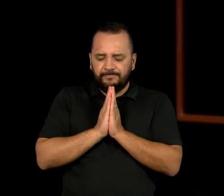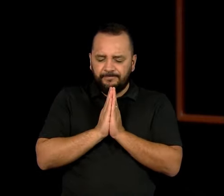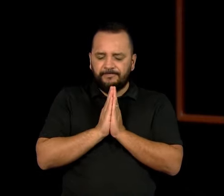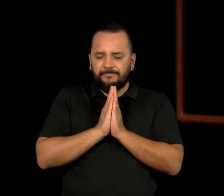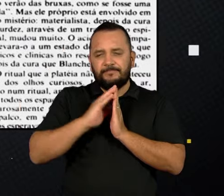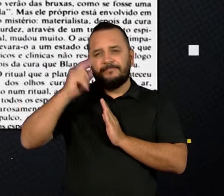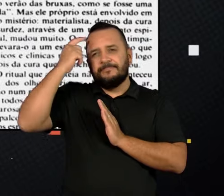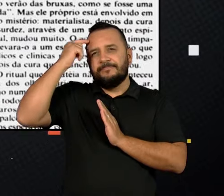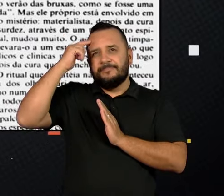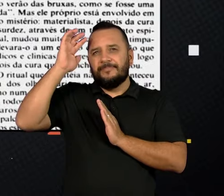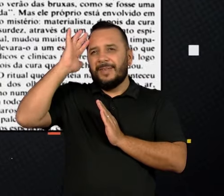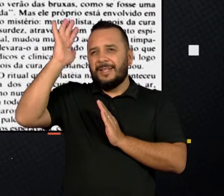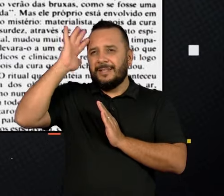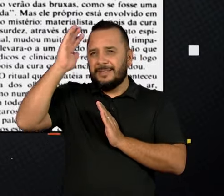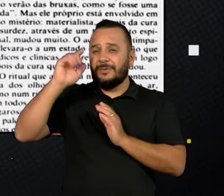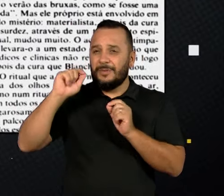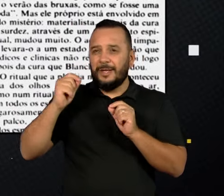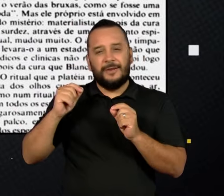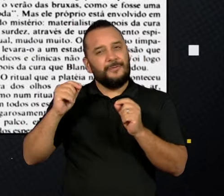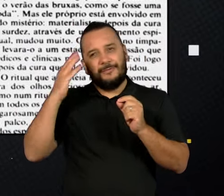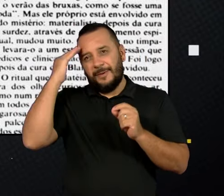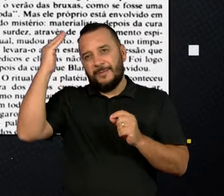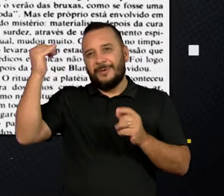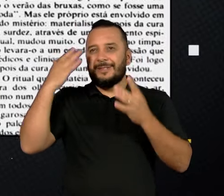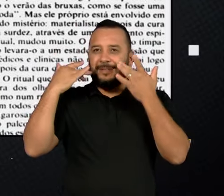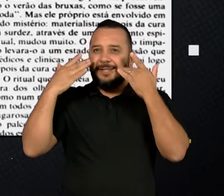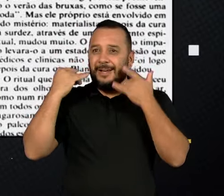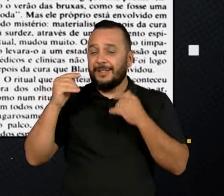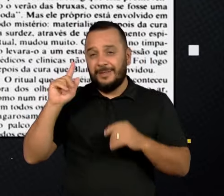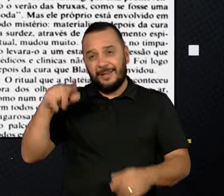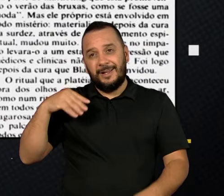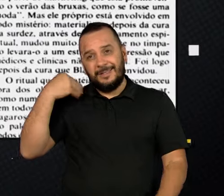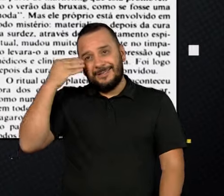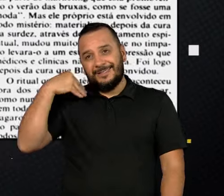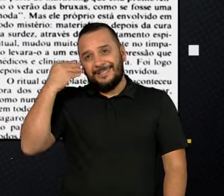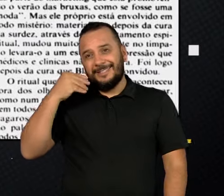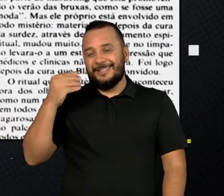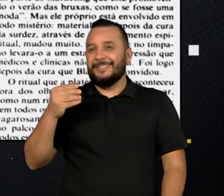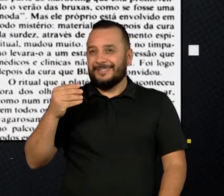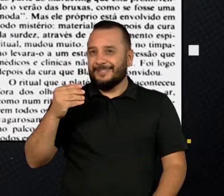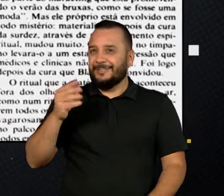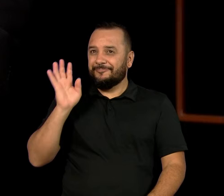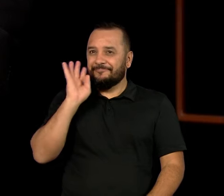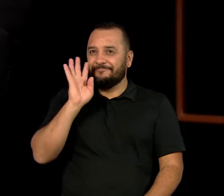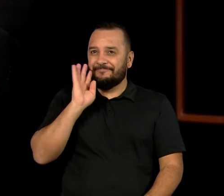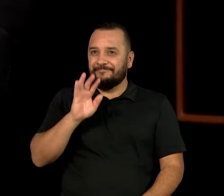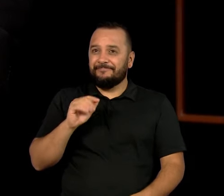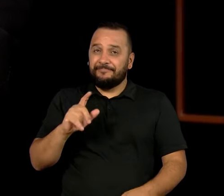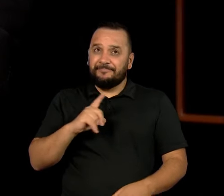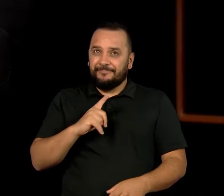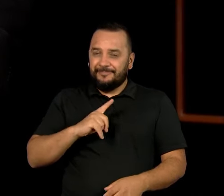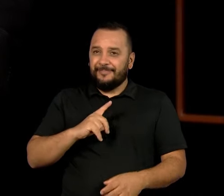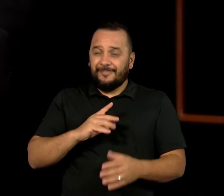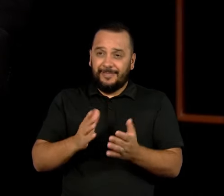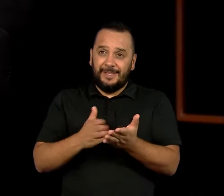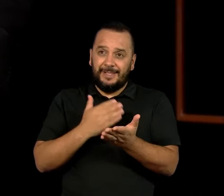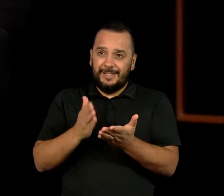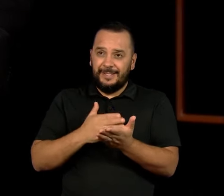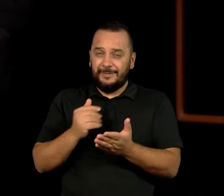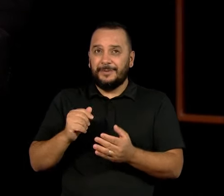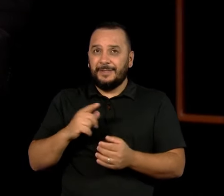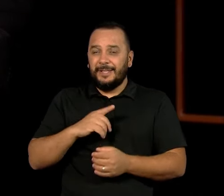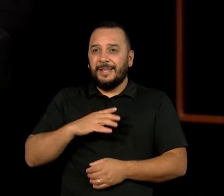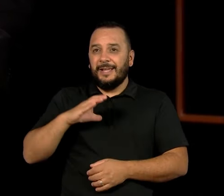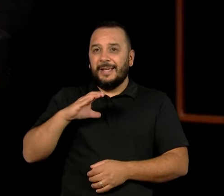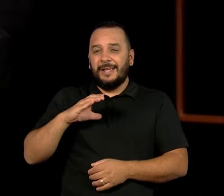tudo, o sucesso. Então foi uma outra experiência mágica. Eu tenho até um capítulo no livro Os Caminhos do